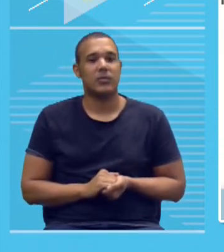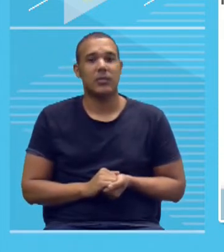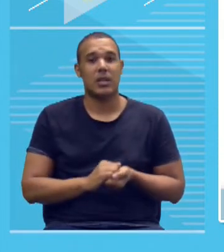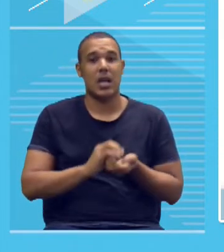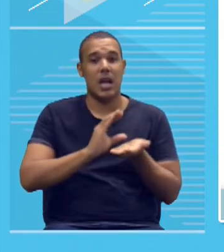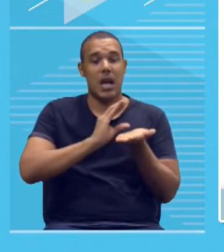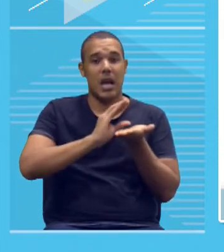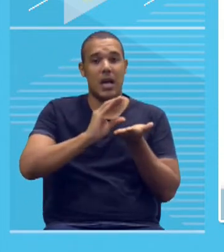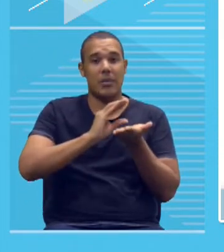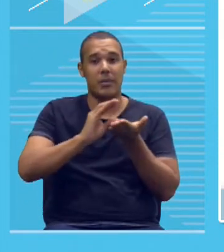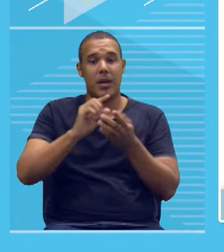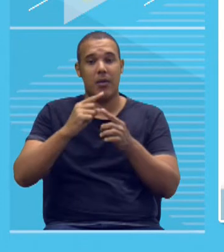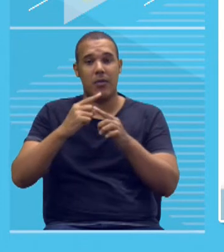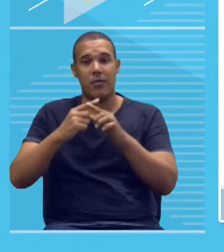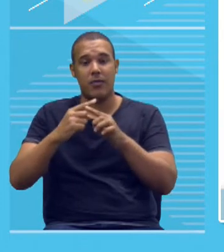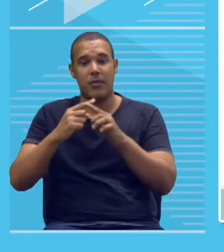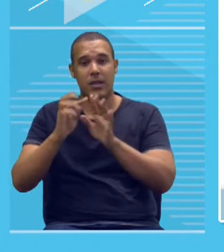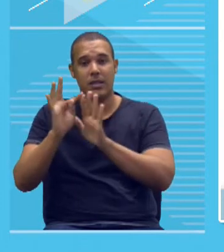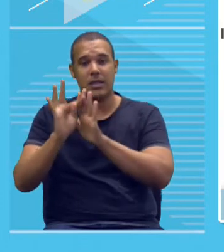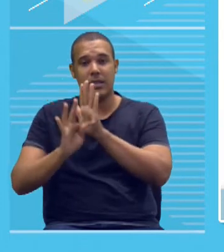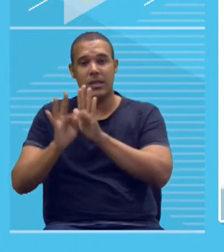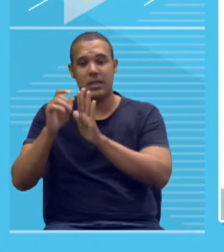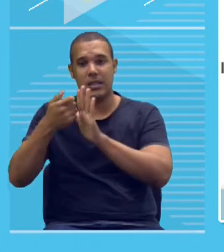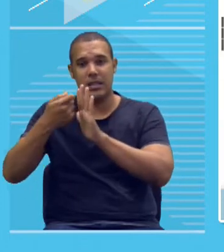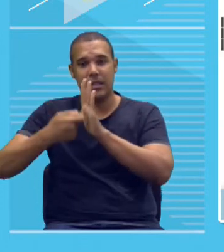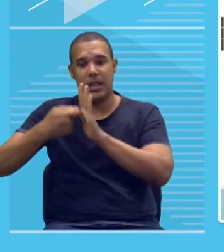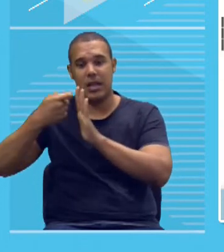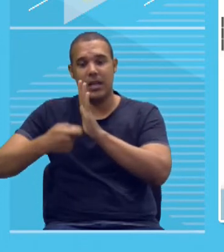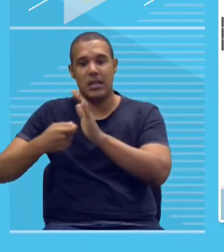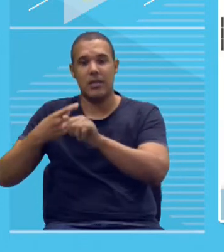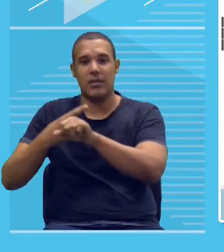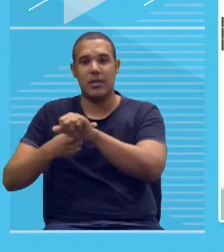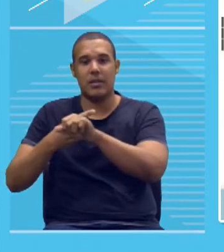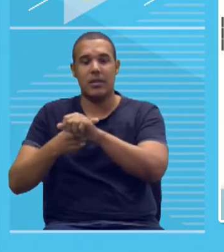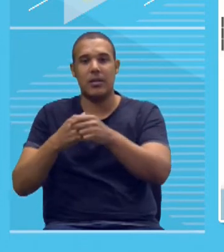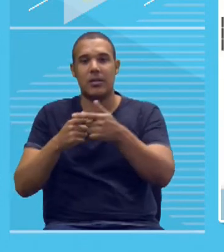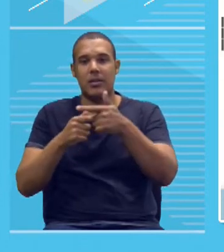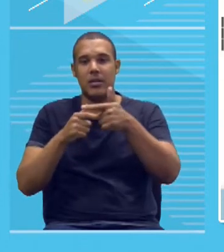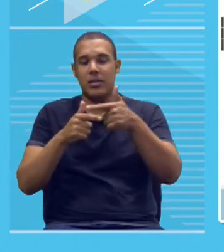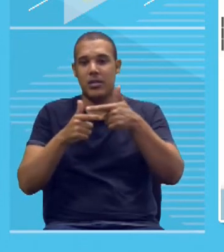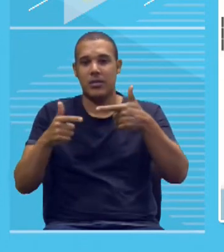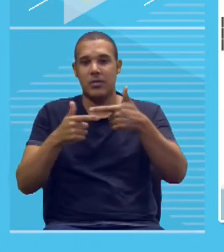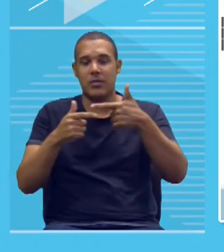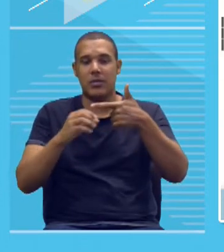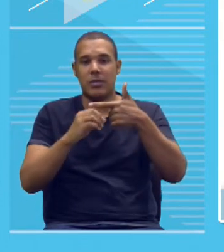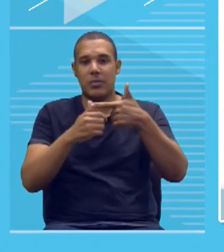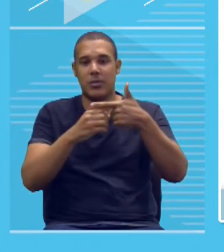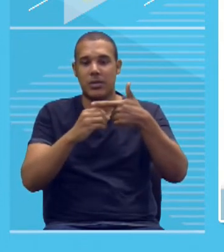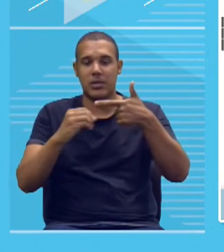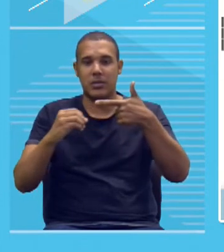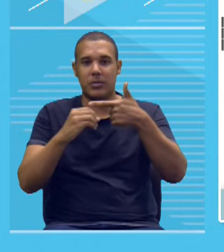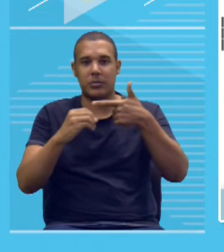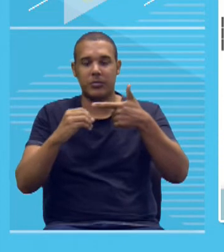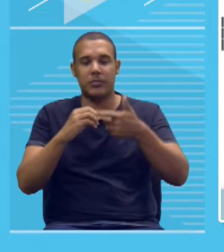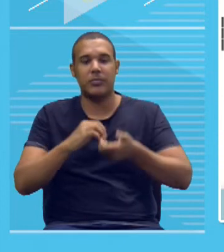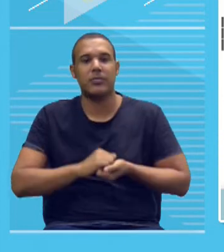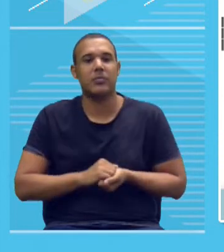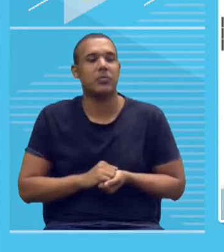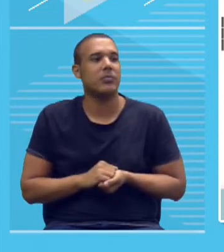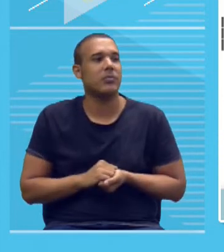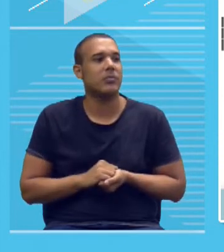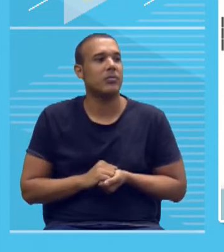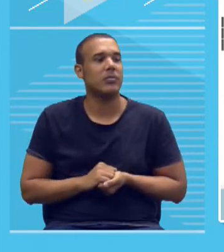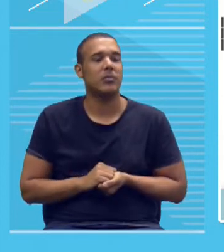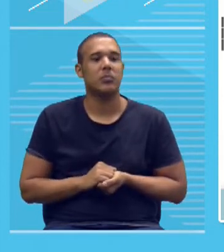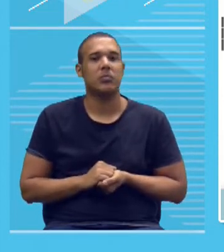vezes taxa vezes tempo dividido por aqui os alunos se sentem mais seguros ao utilizarmos